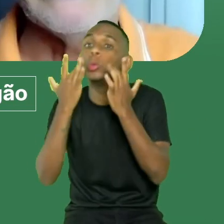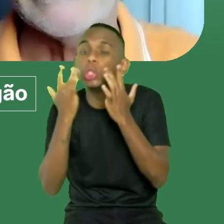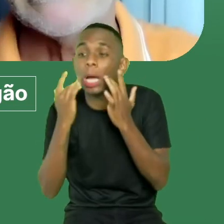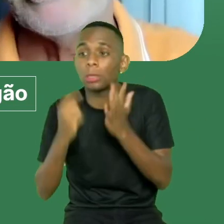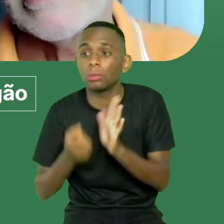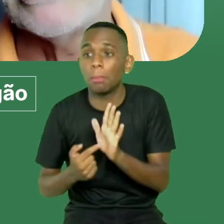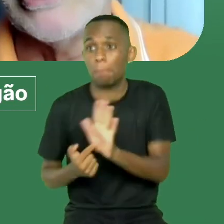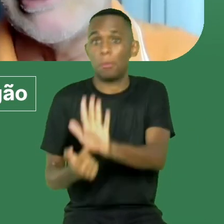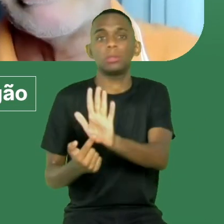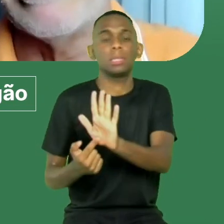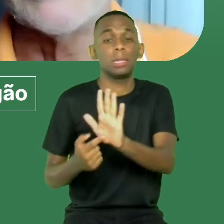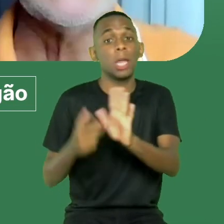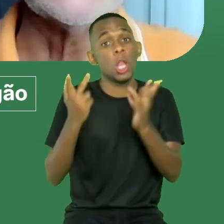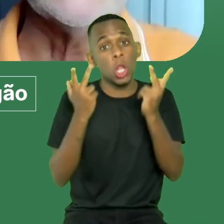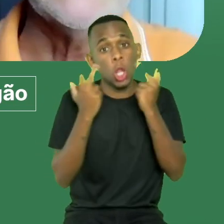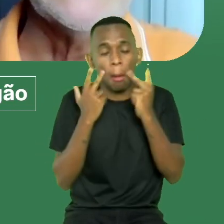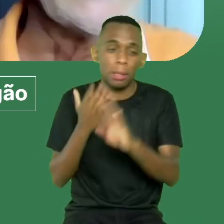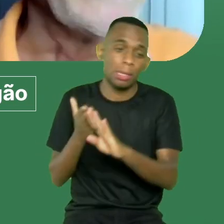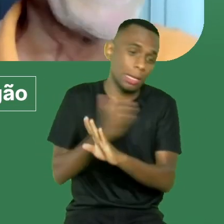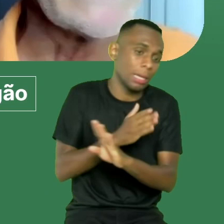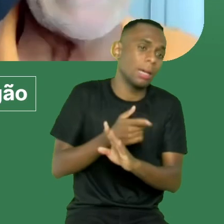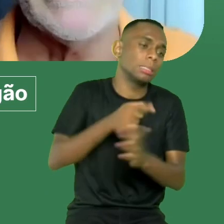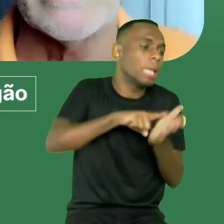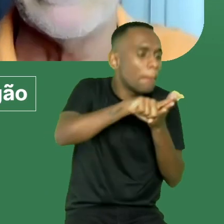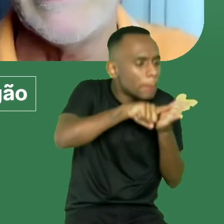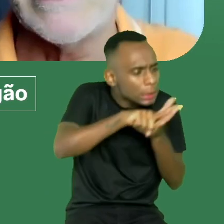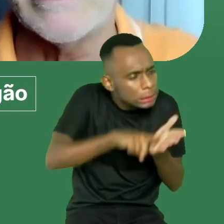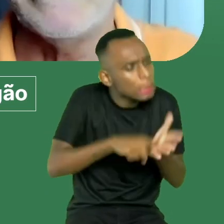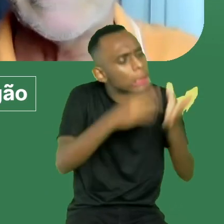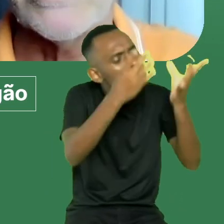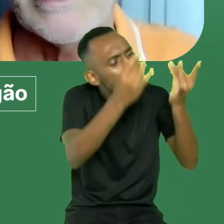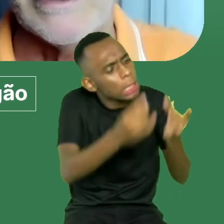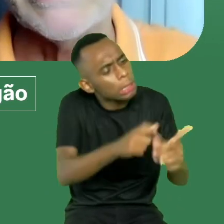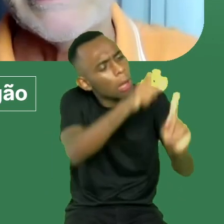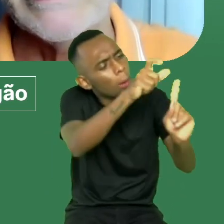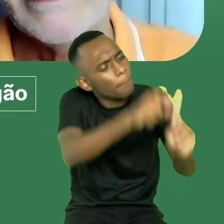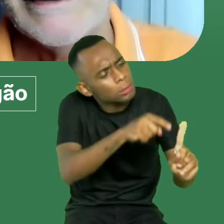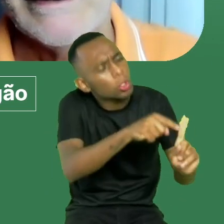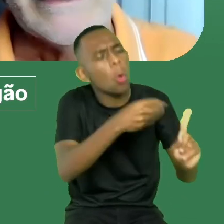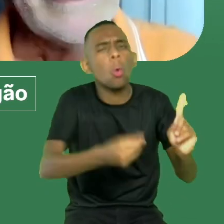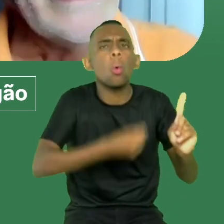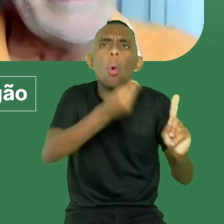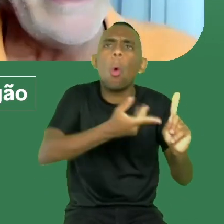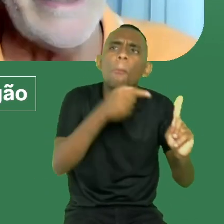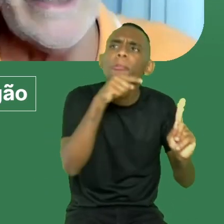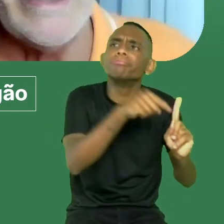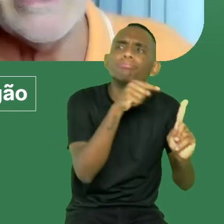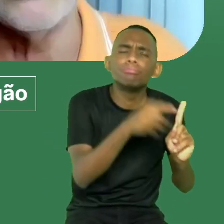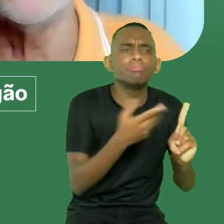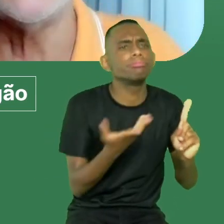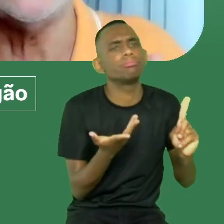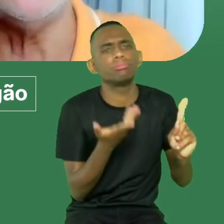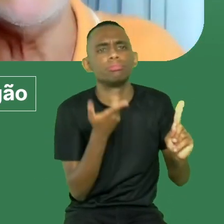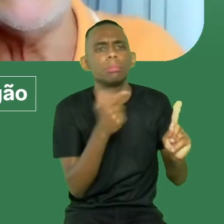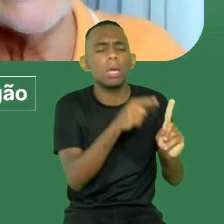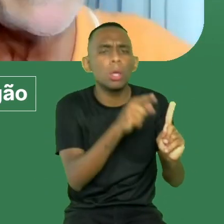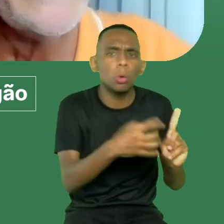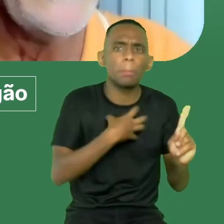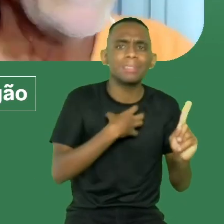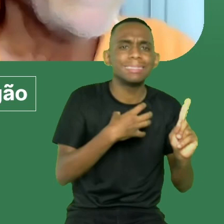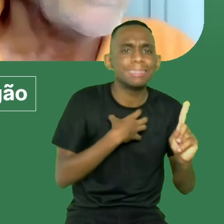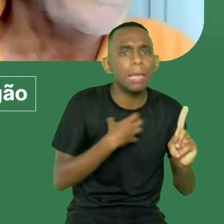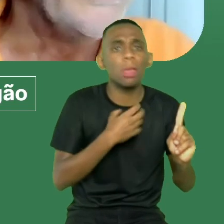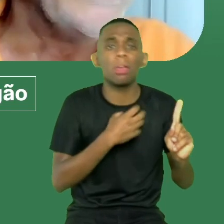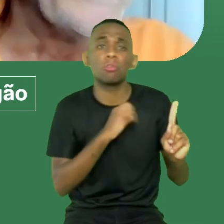geralmente você faz laboratório, faz pesquisa para saber como é que aquele personagem ou